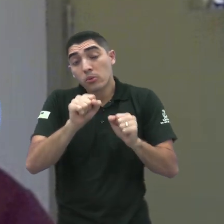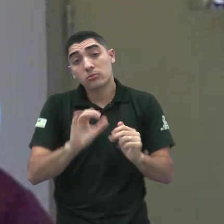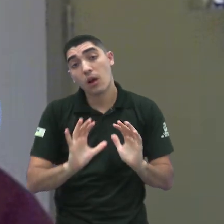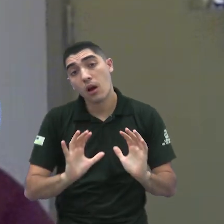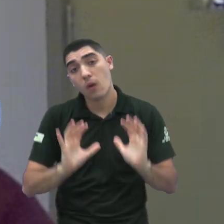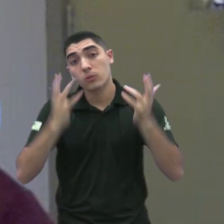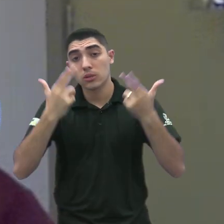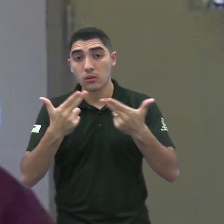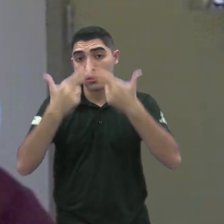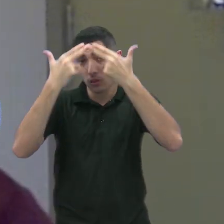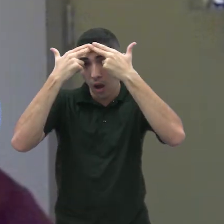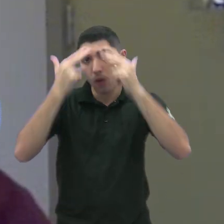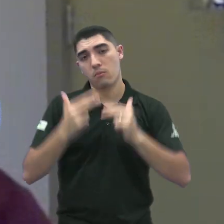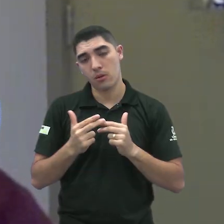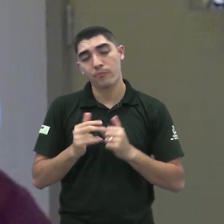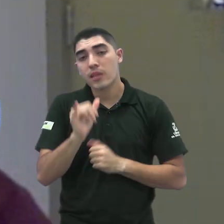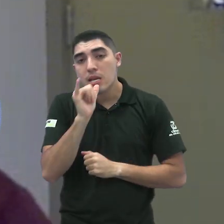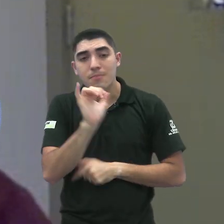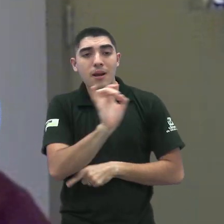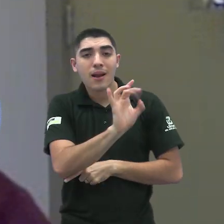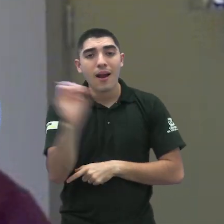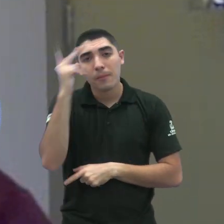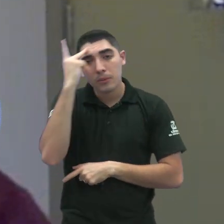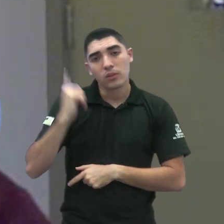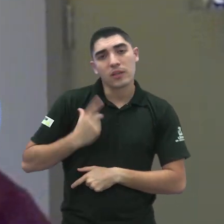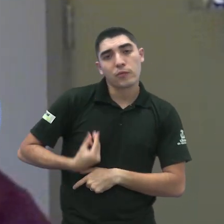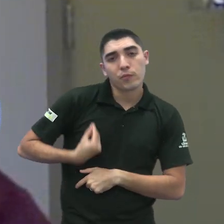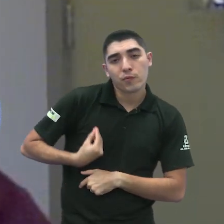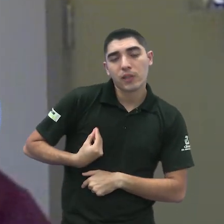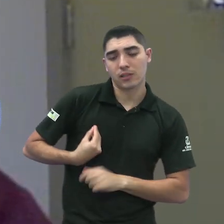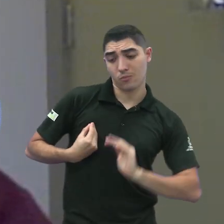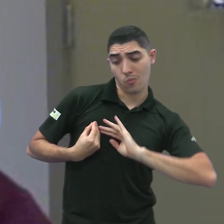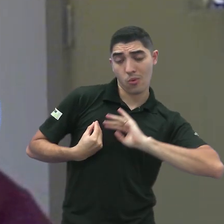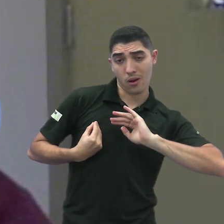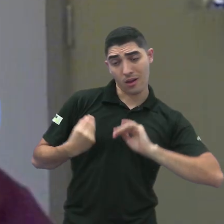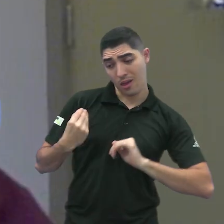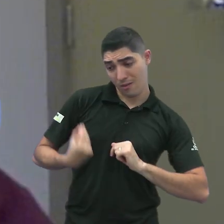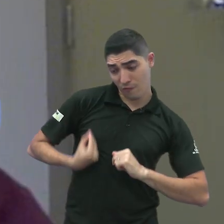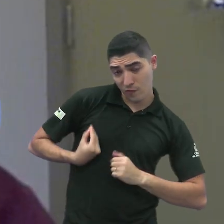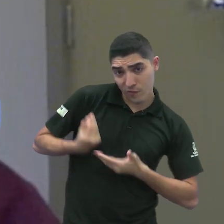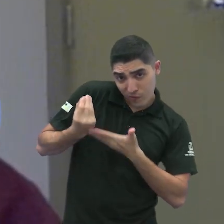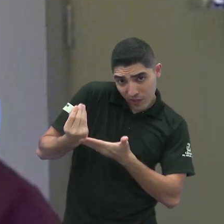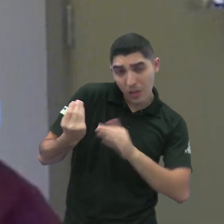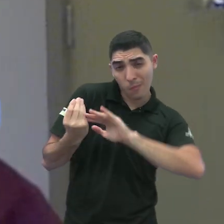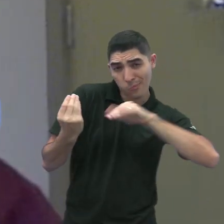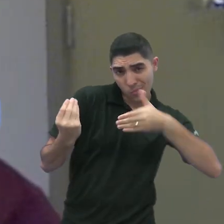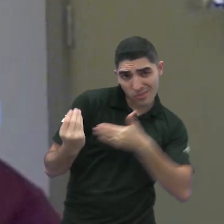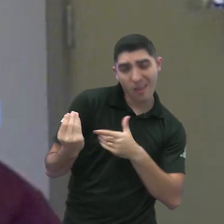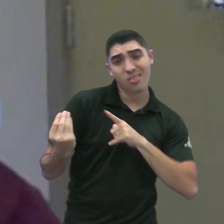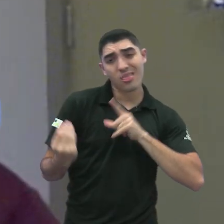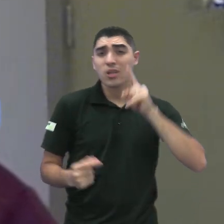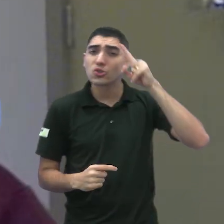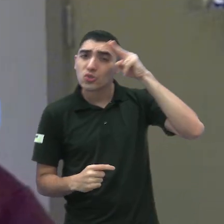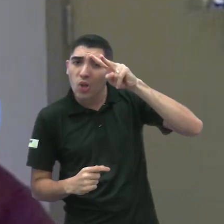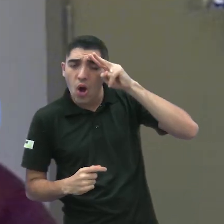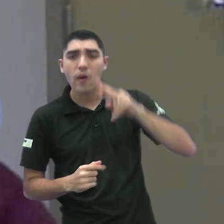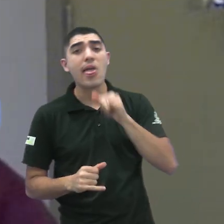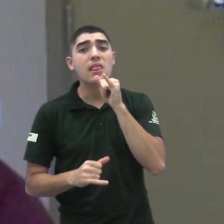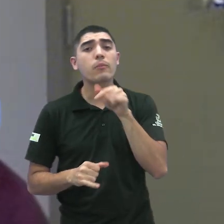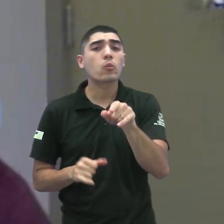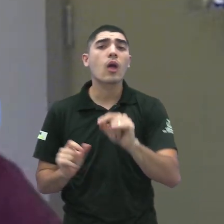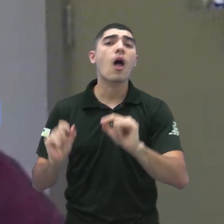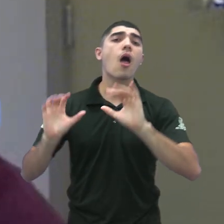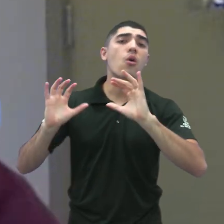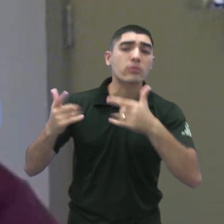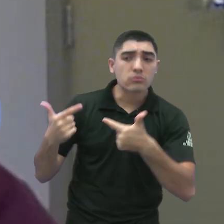por exemplo, né? A história de vida de cada pessoa, a história de vida daquele indivíduo, como que ele está